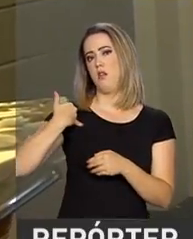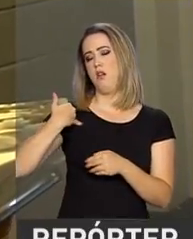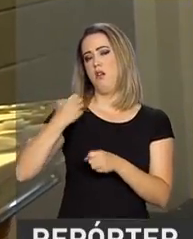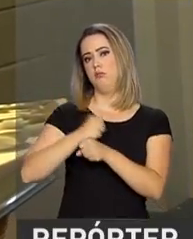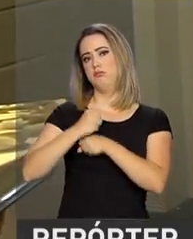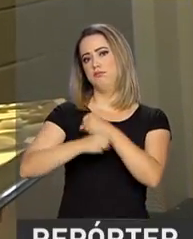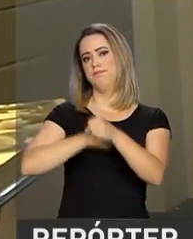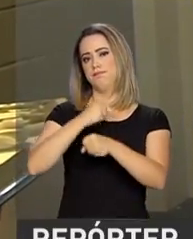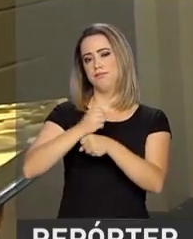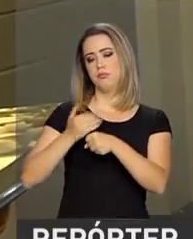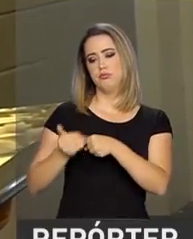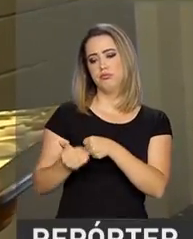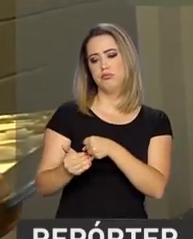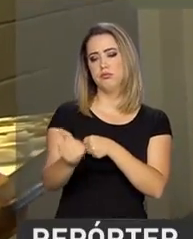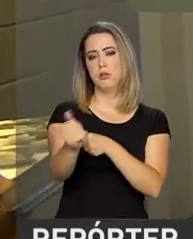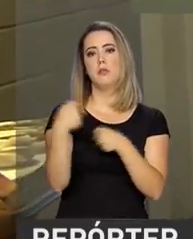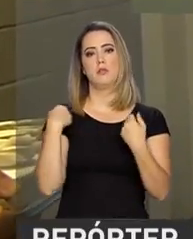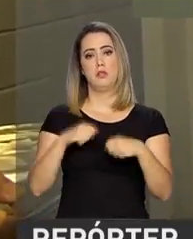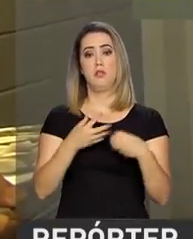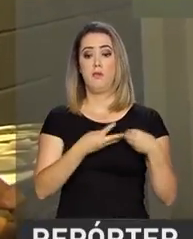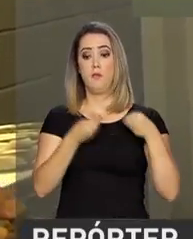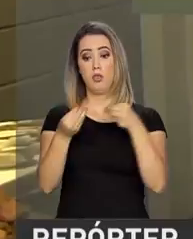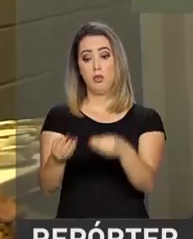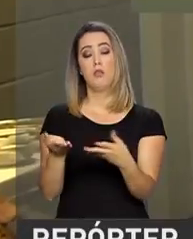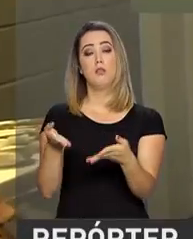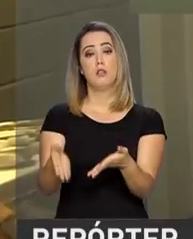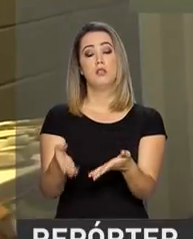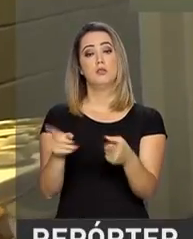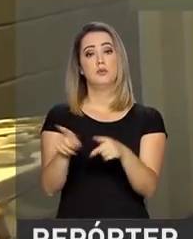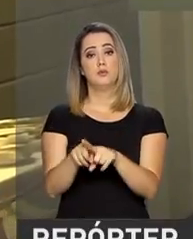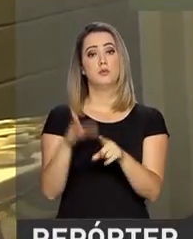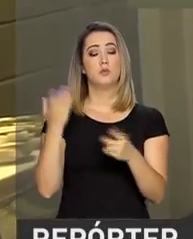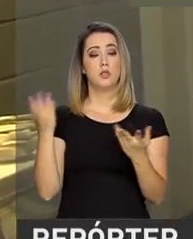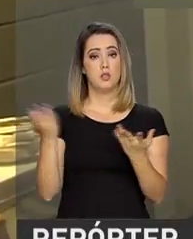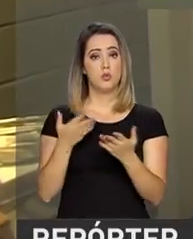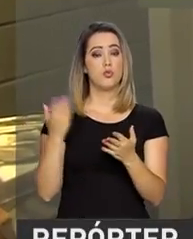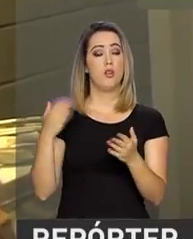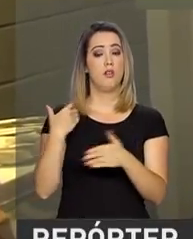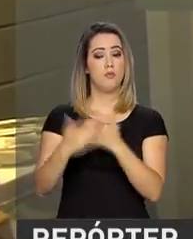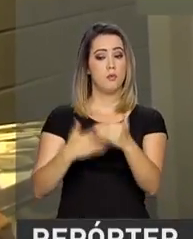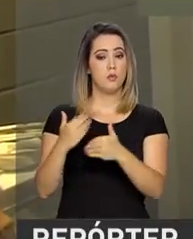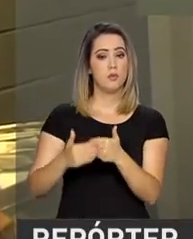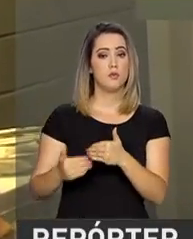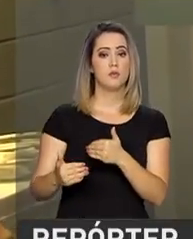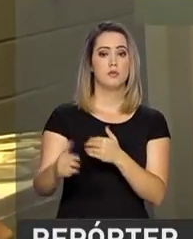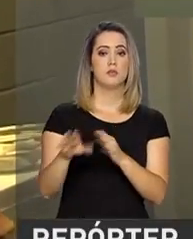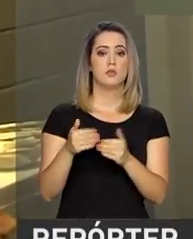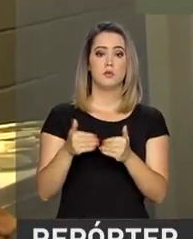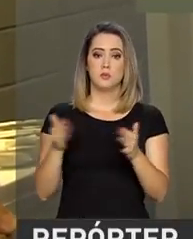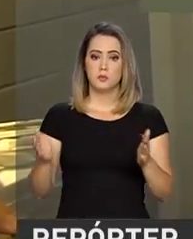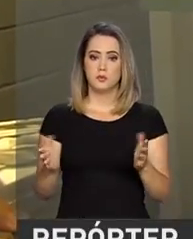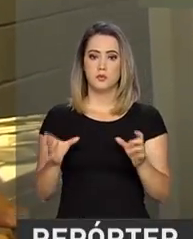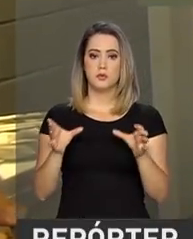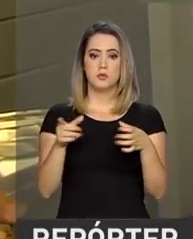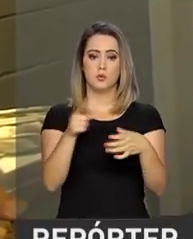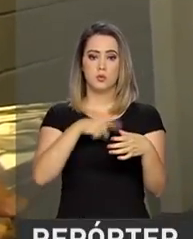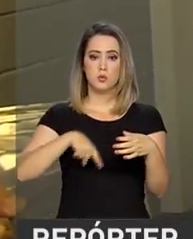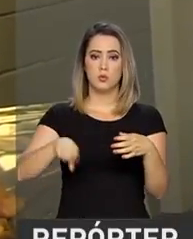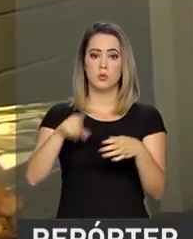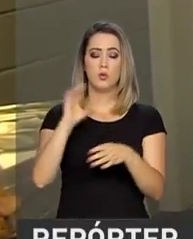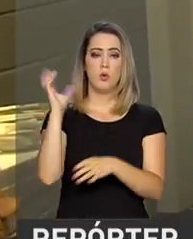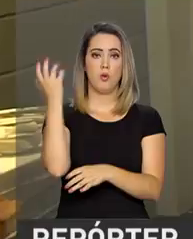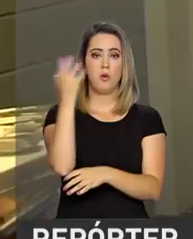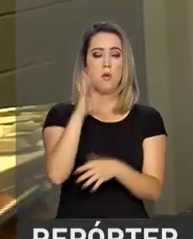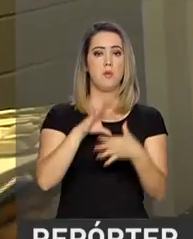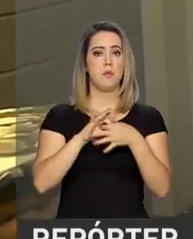os impactos imediatos, né? A gente já tem um grande avanço, que é a própria abertura do Parque Olímpico com menos de um